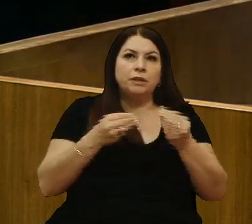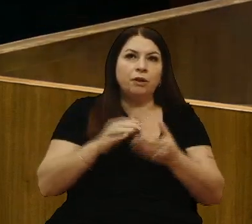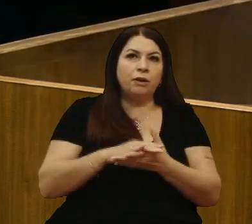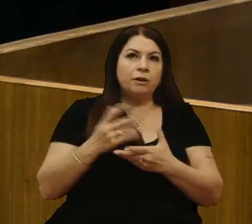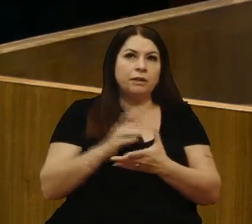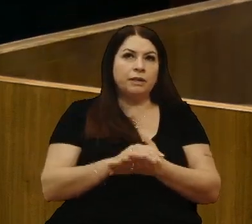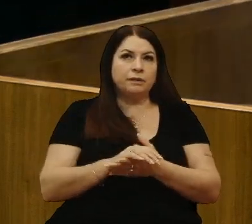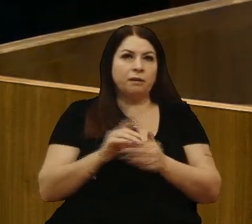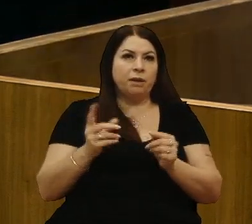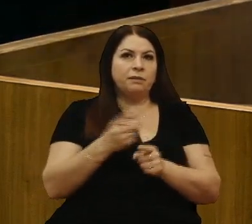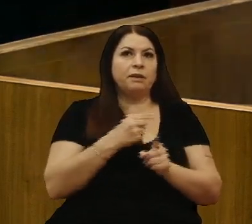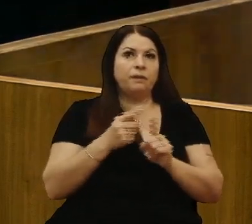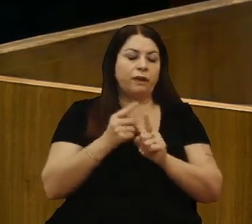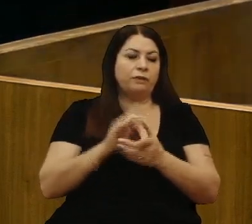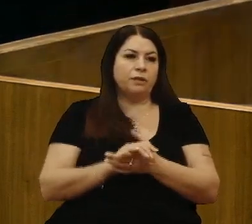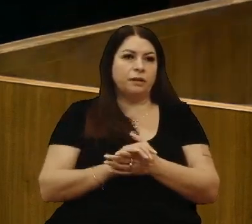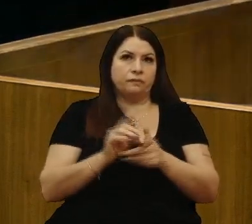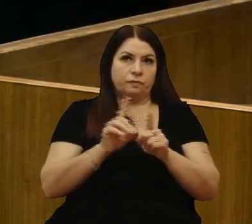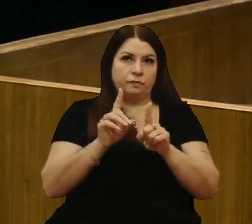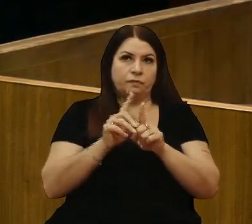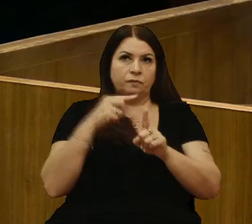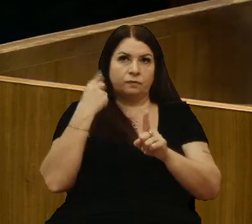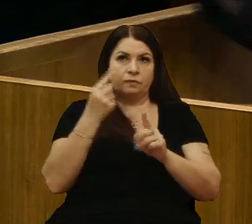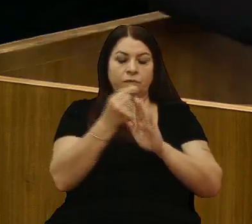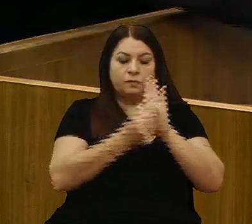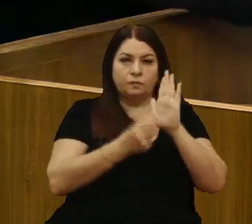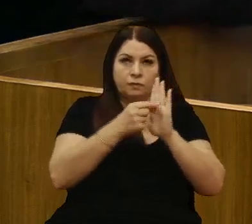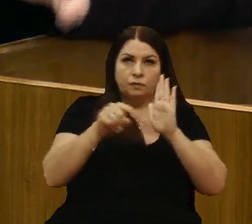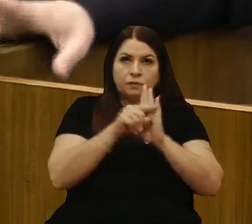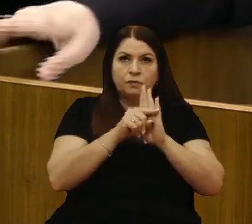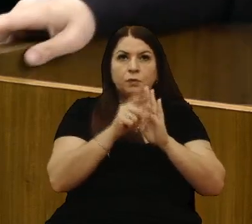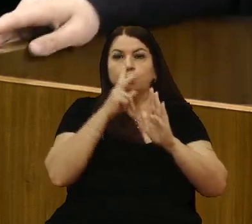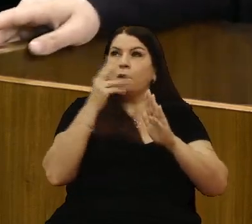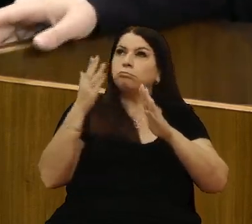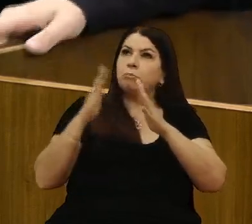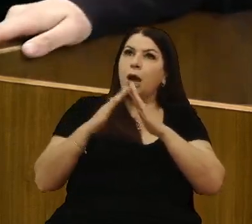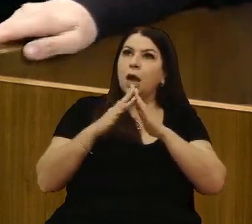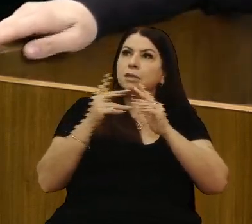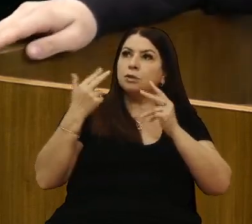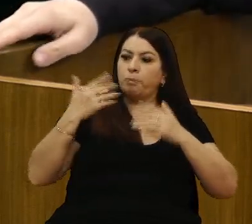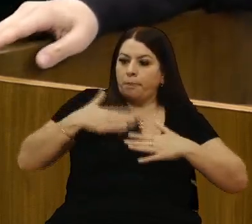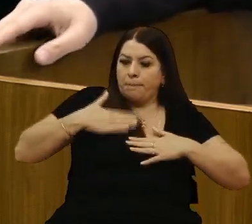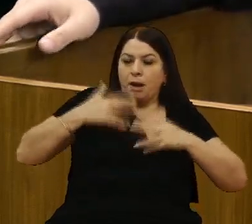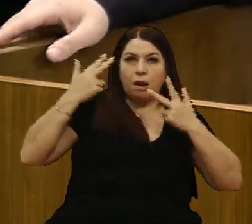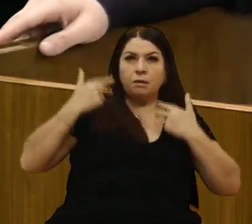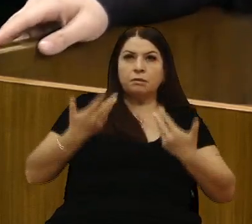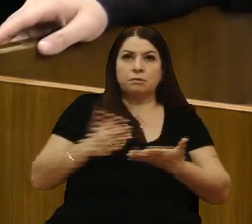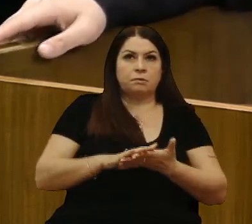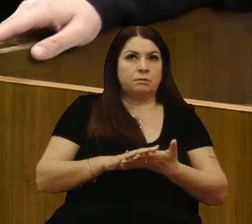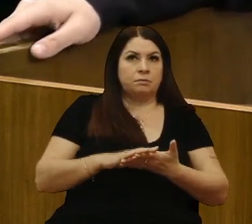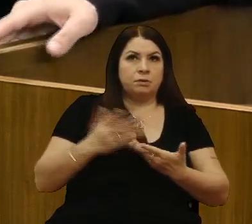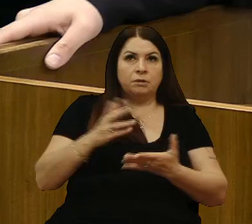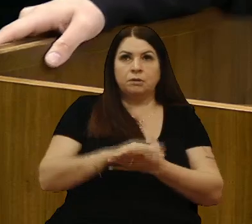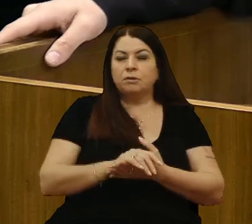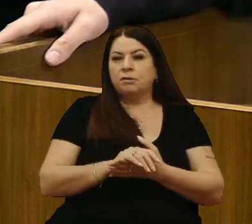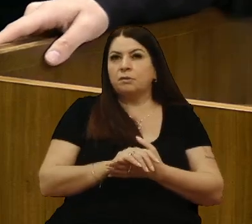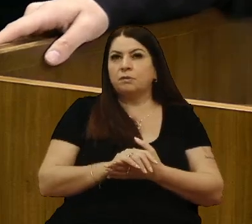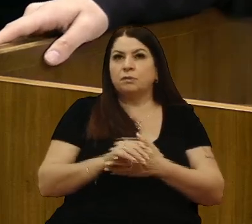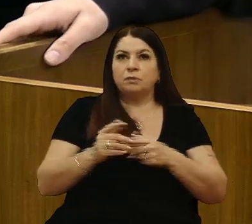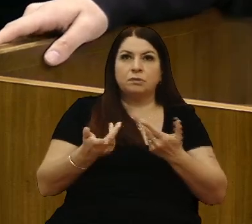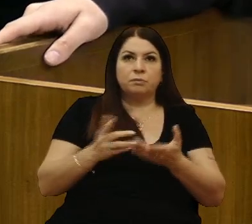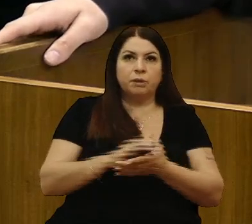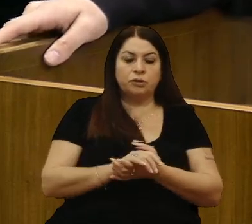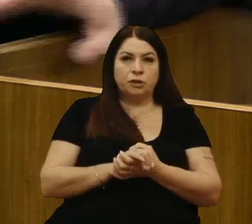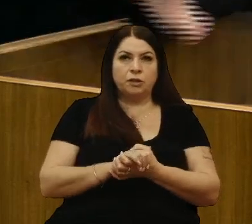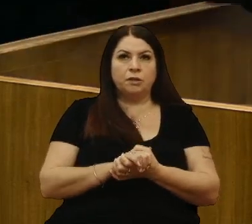tratar o orçamento de Caxias como se fosse o orçamento de uma casa comum, da minha casa. Que eu não sei para onde que vai o dinheiro.